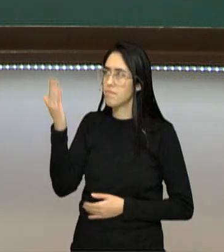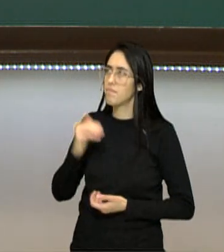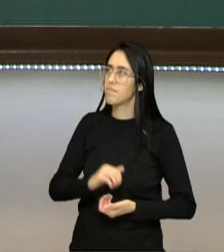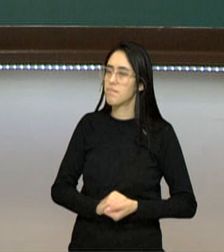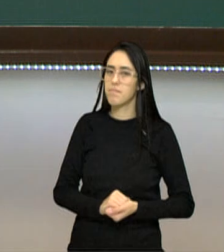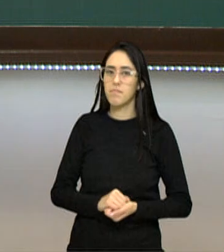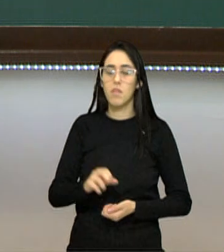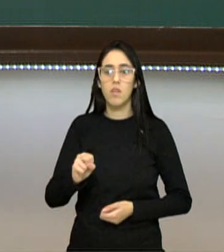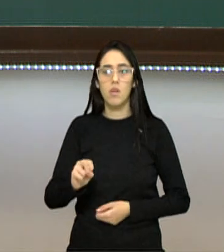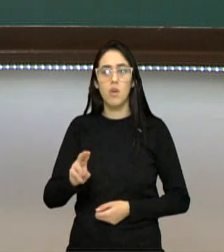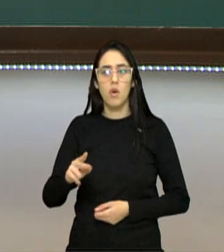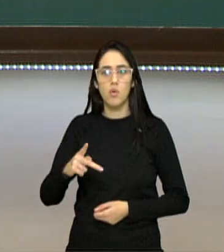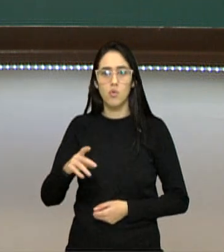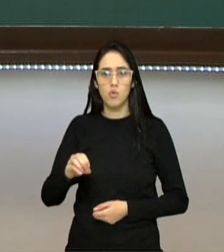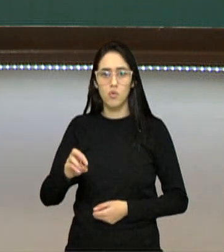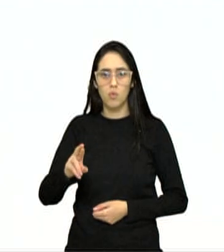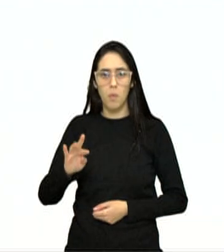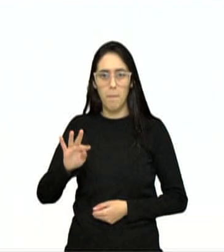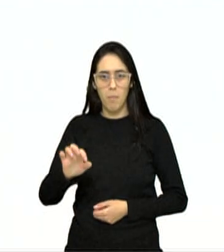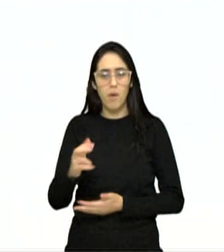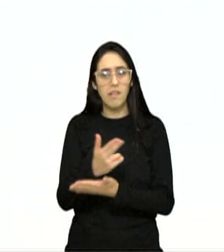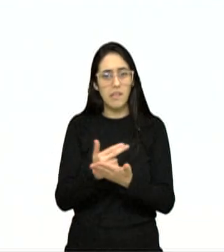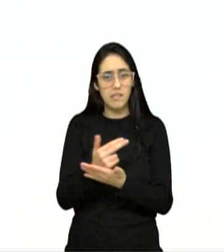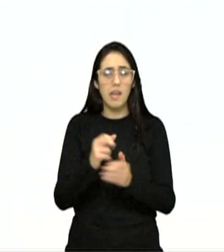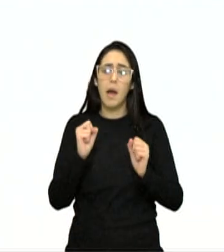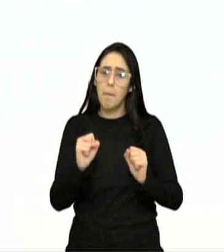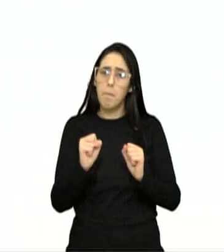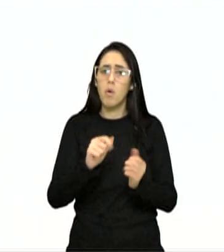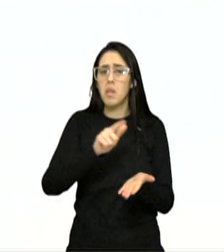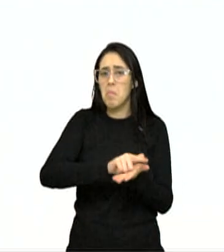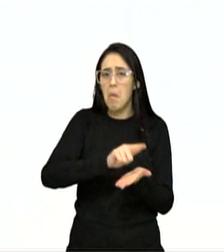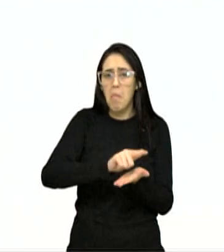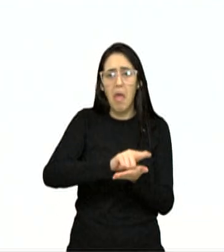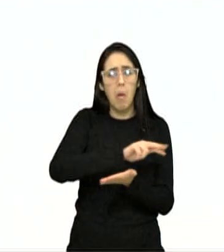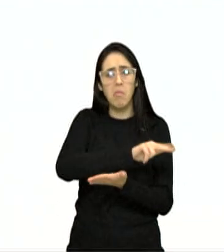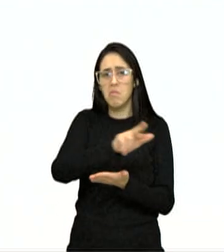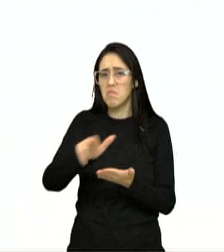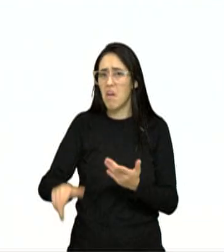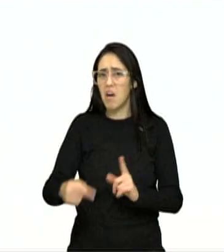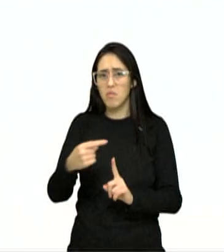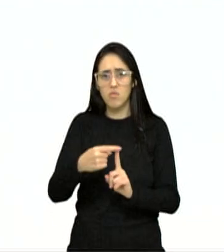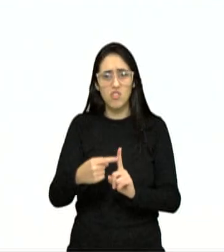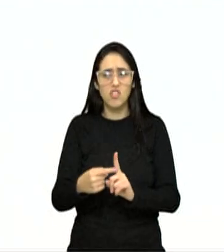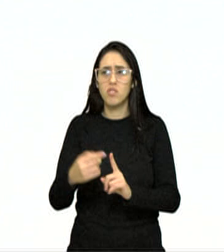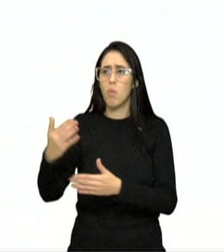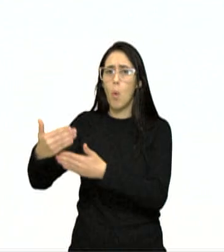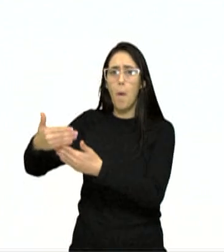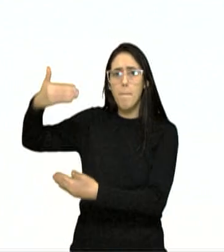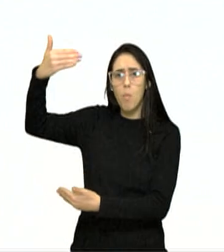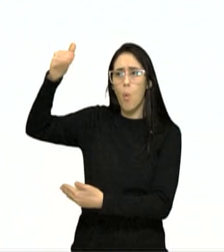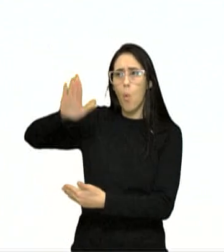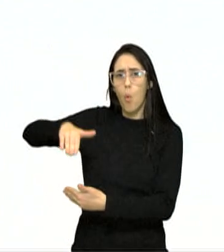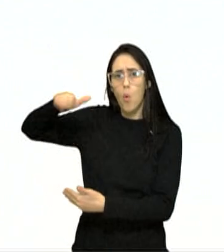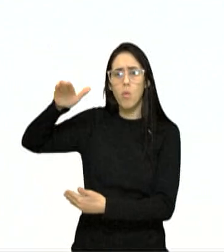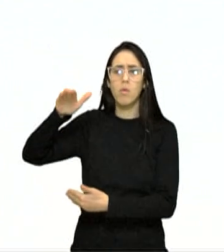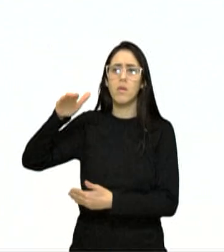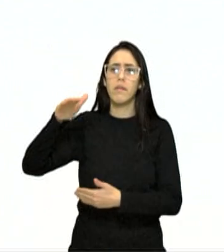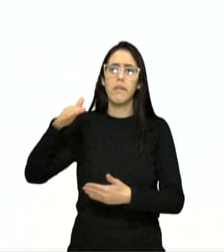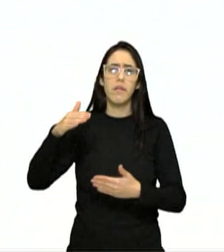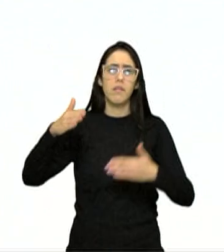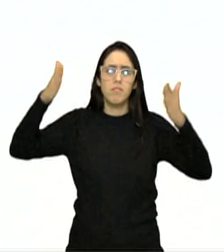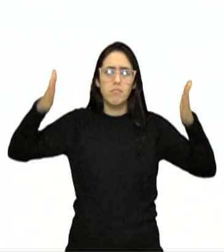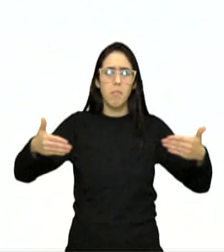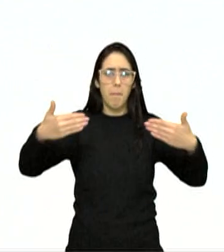suportes para desenharmos podem ser papéis variados, muros, paredes, madeira,